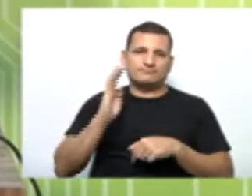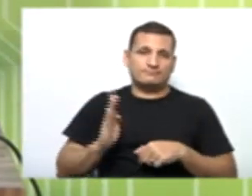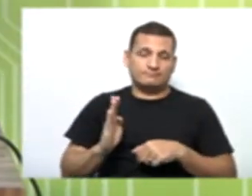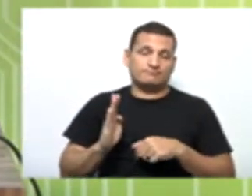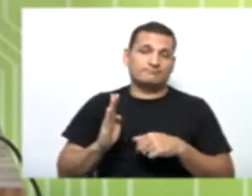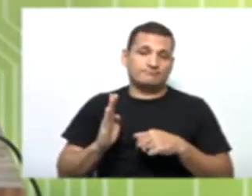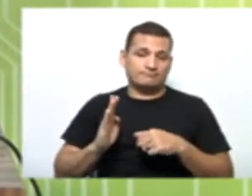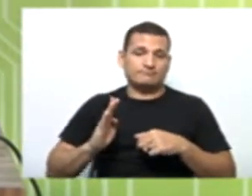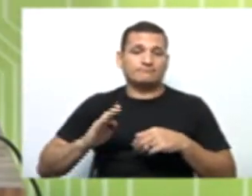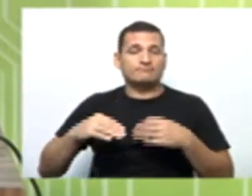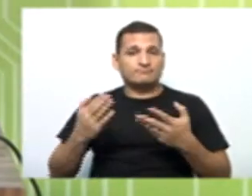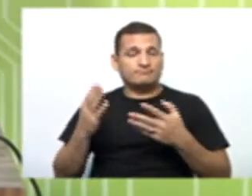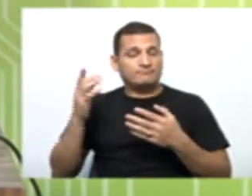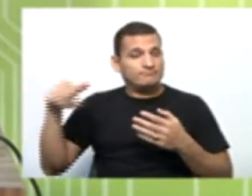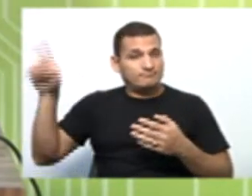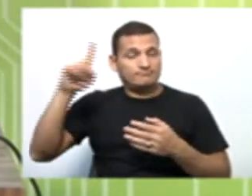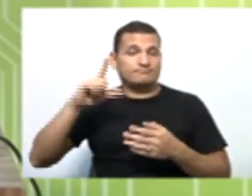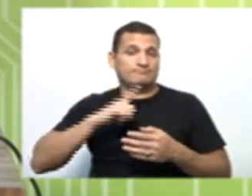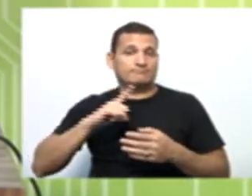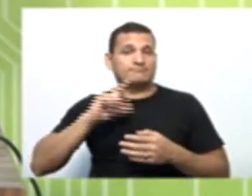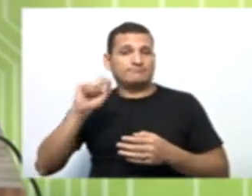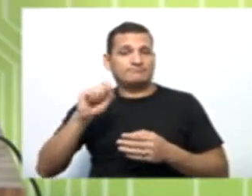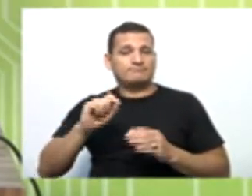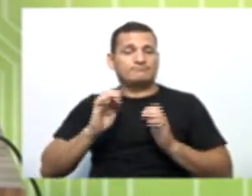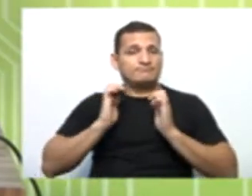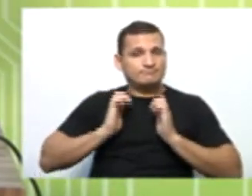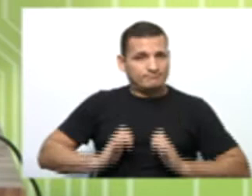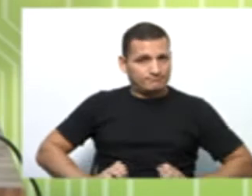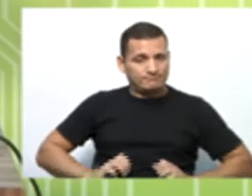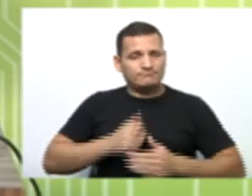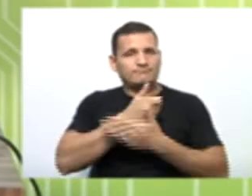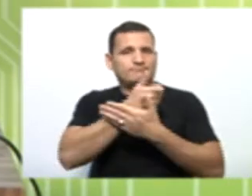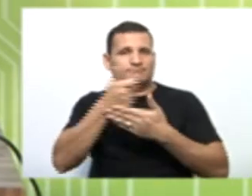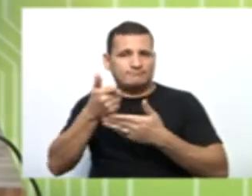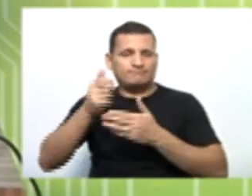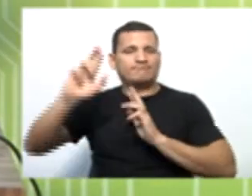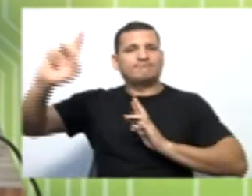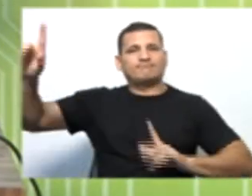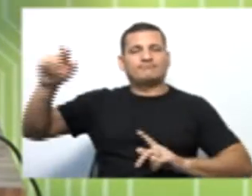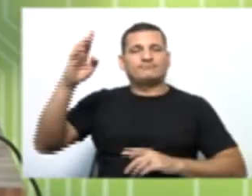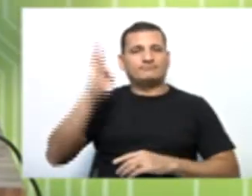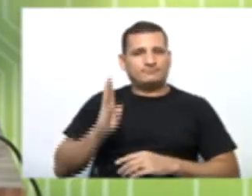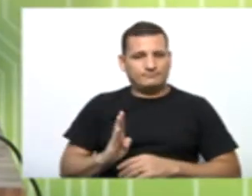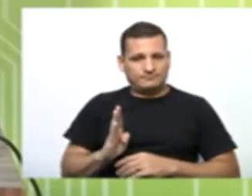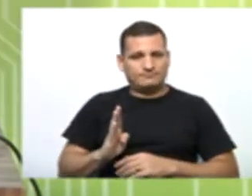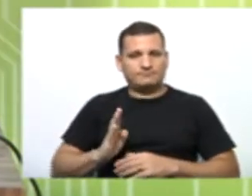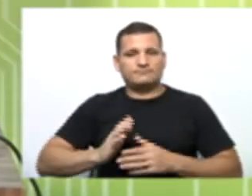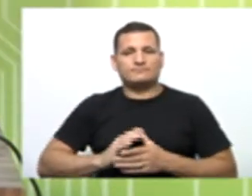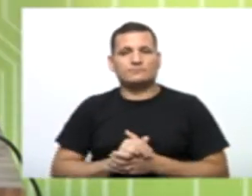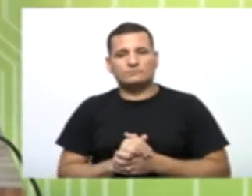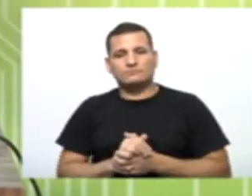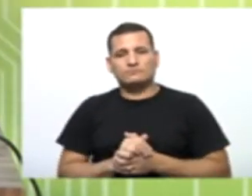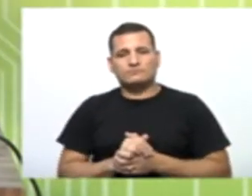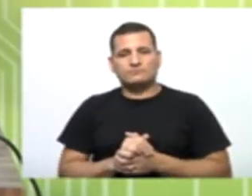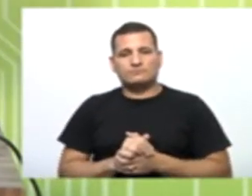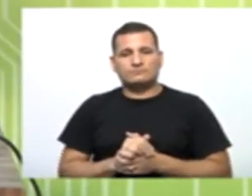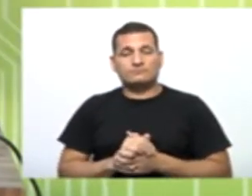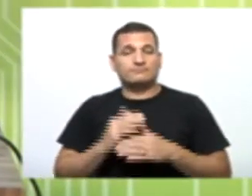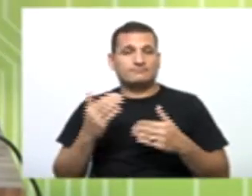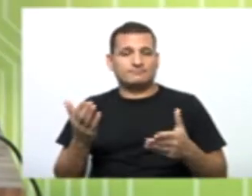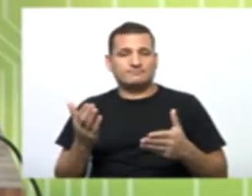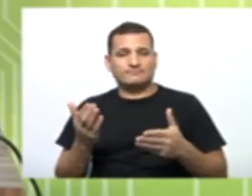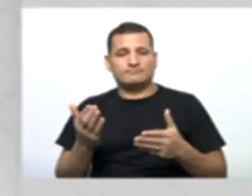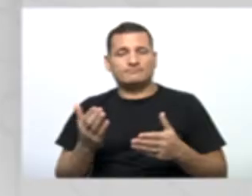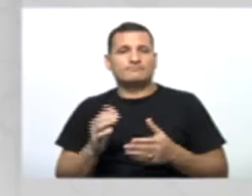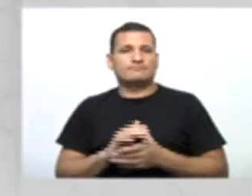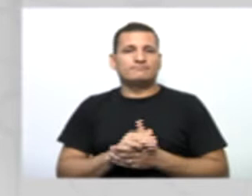isso faz com que eles tenham princípios éticos e morais diferentes dos nossos princípios éticos e morais. Então, quando eu digo que